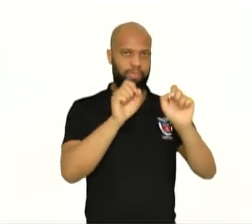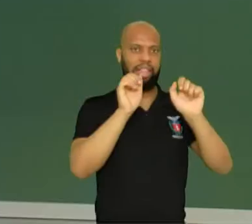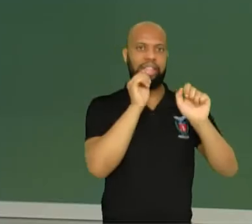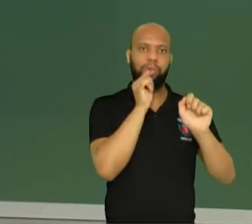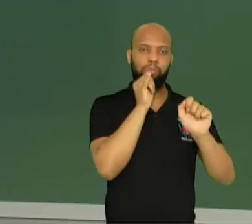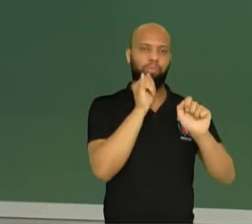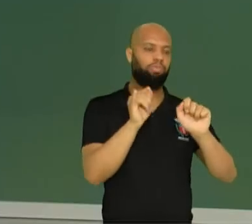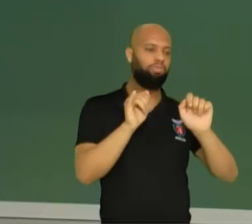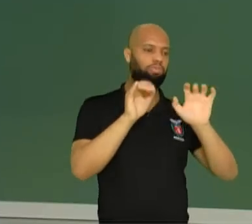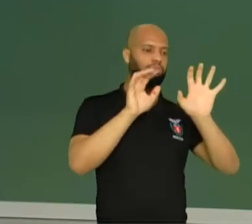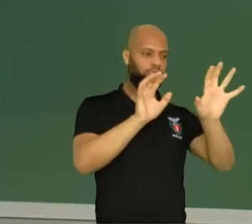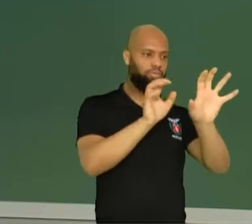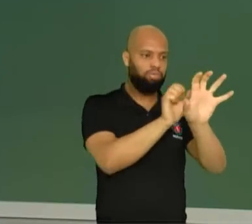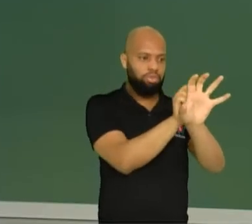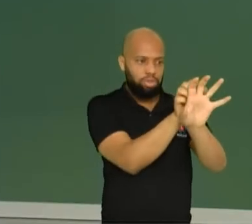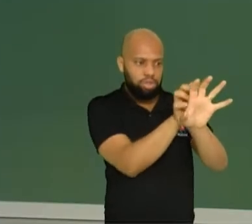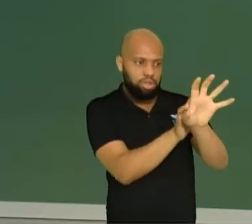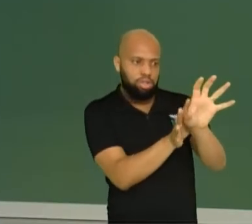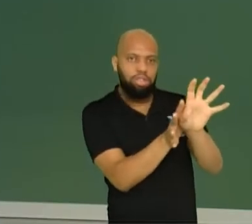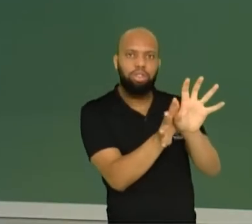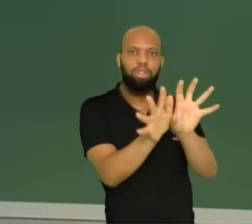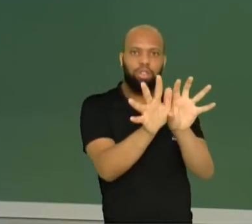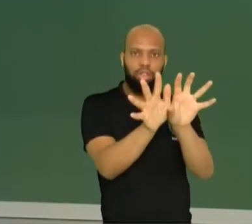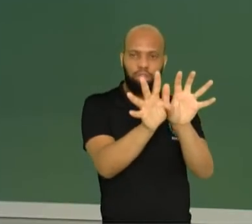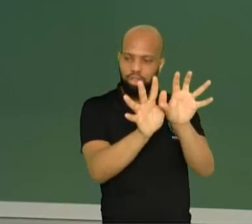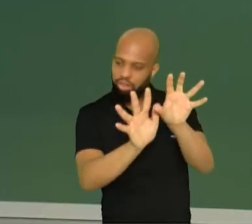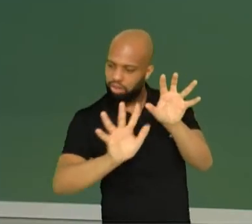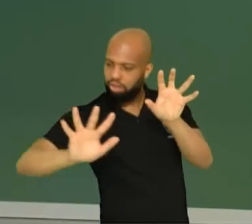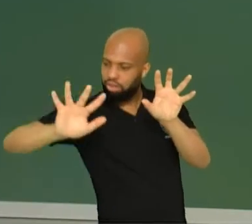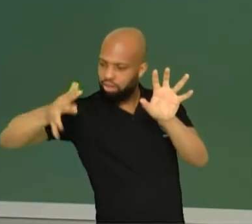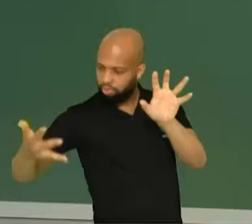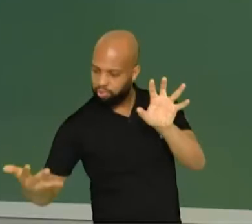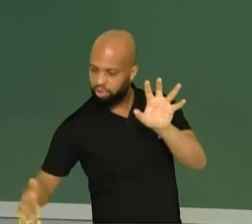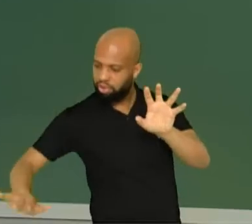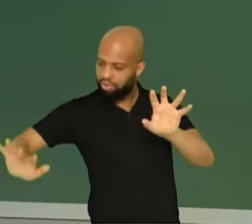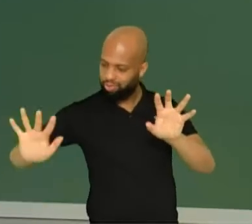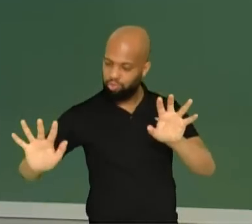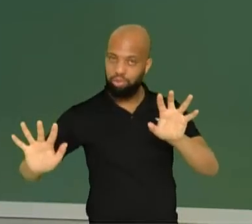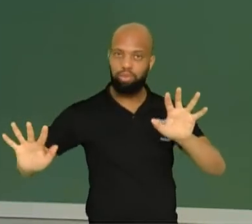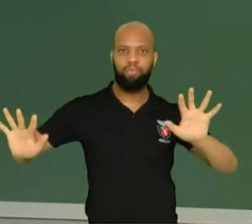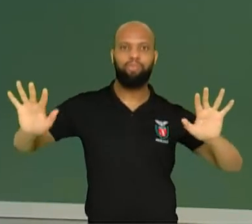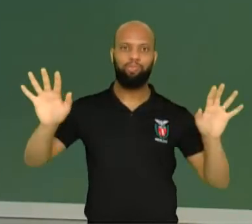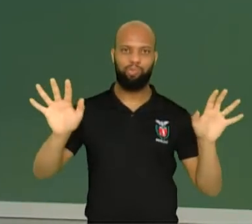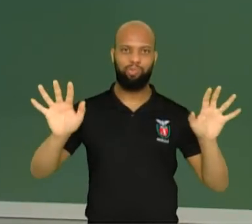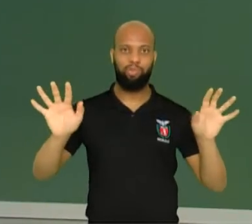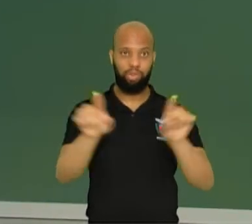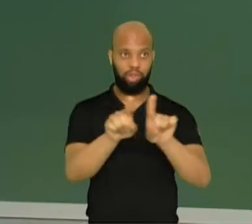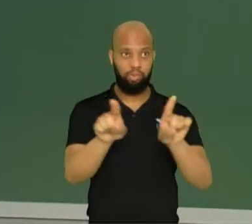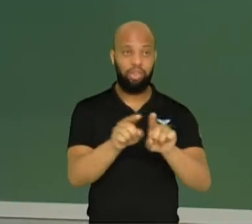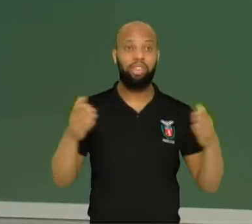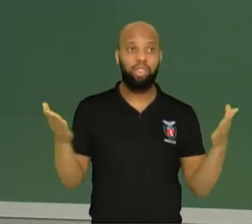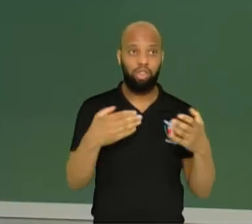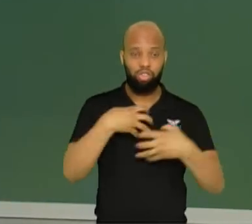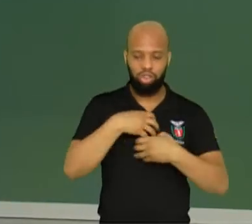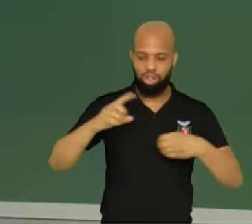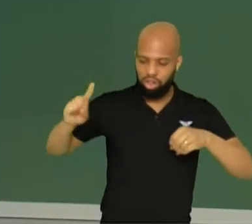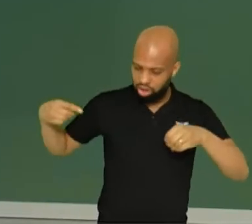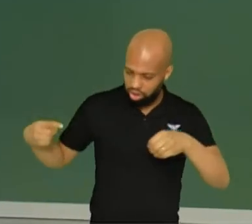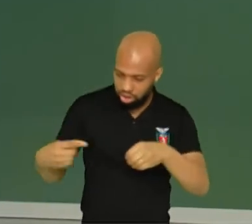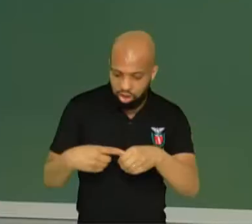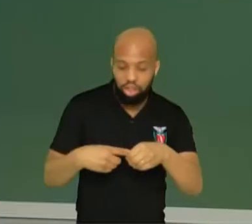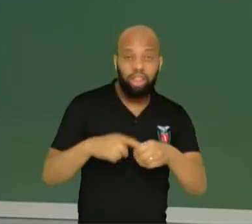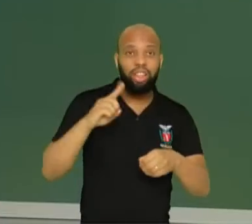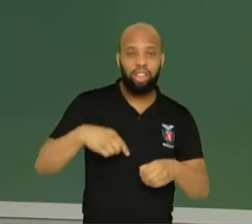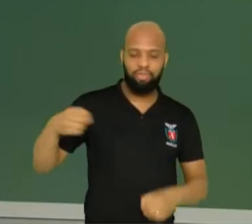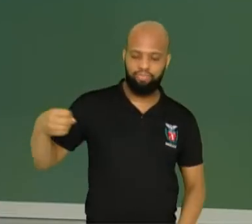novo organismo. Quando a gente fala de reprodução sexuada, é mais fácil você pensar nesse tipo de reprodução falando das